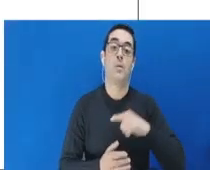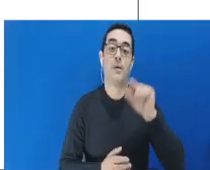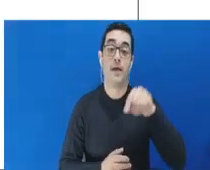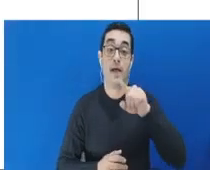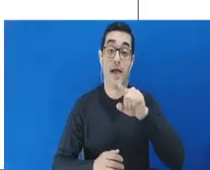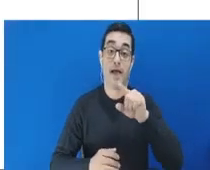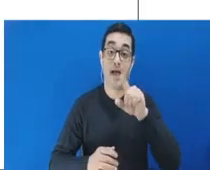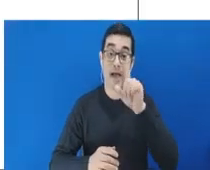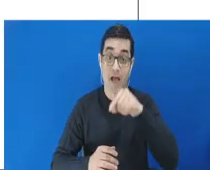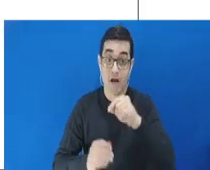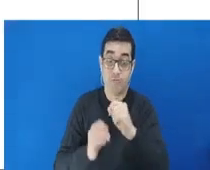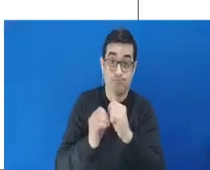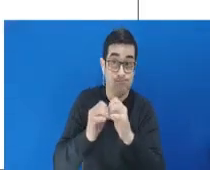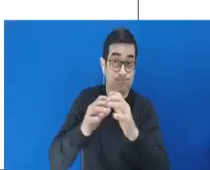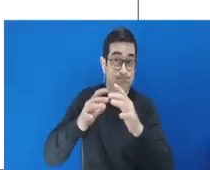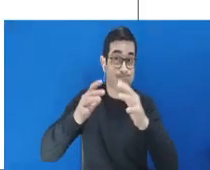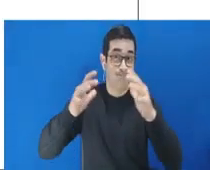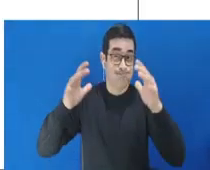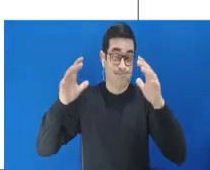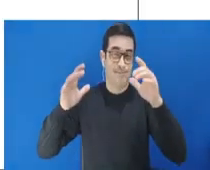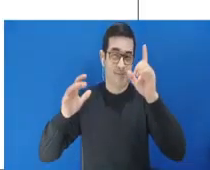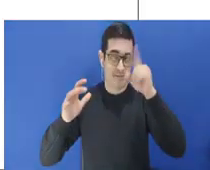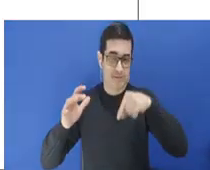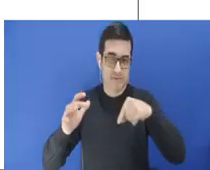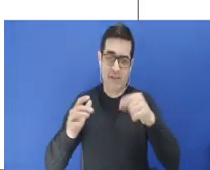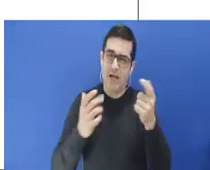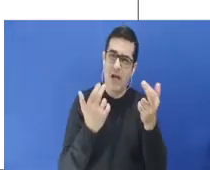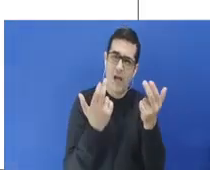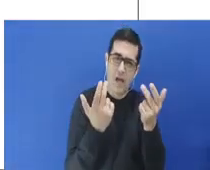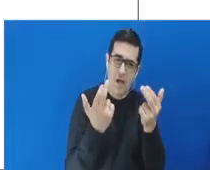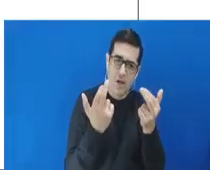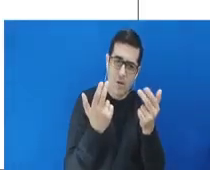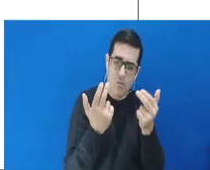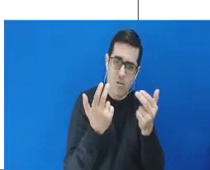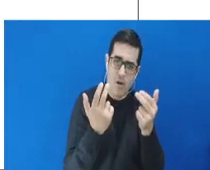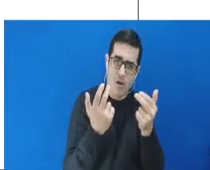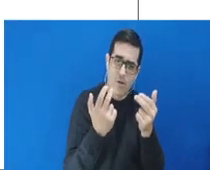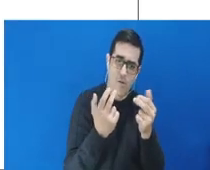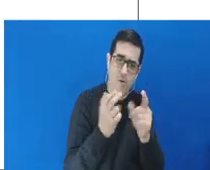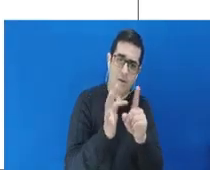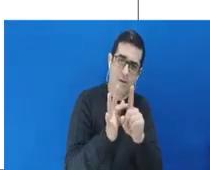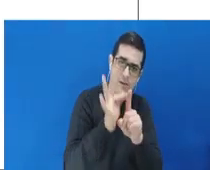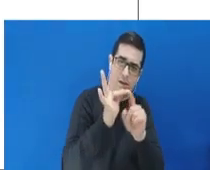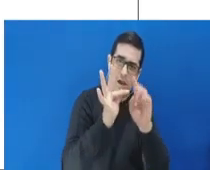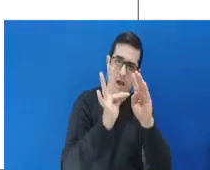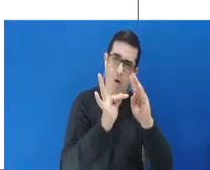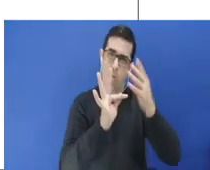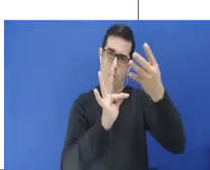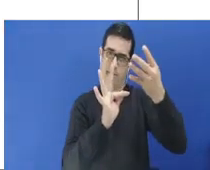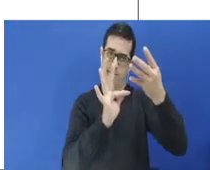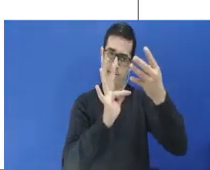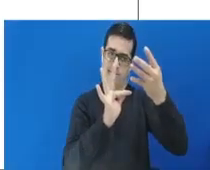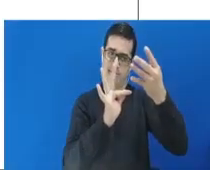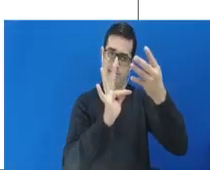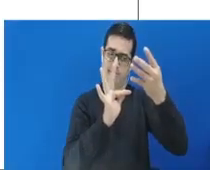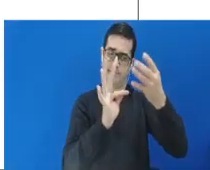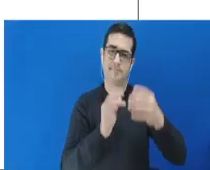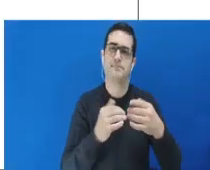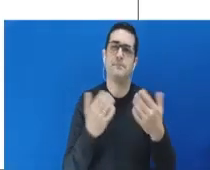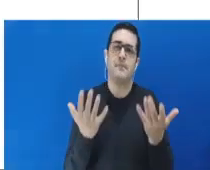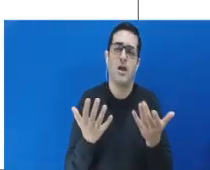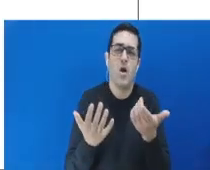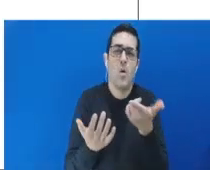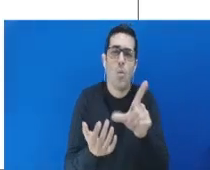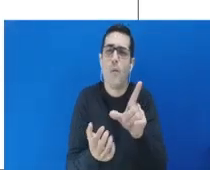luminosa vai ser igual à quarta potência da temperatura. Bom, outra relação que